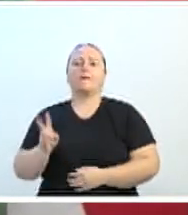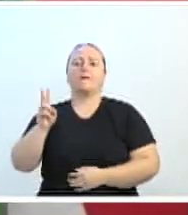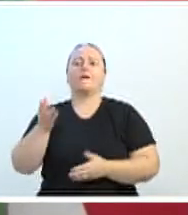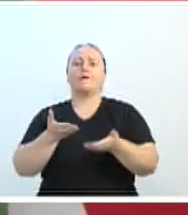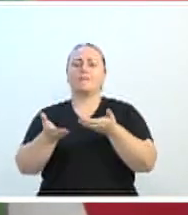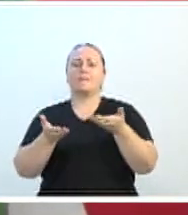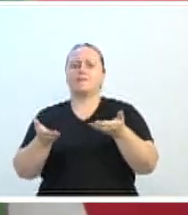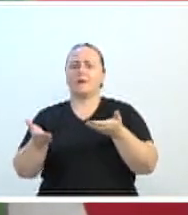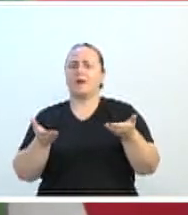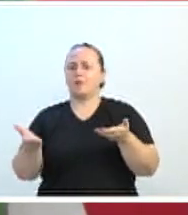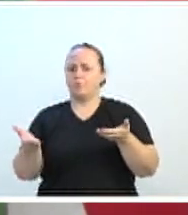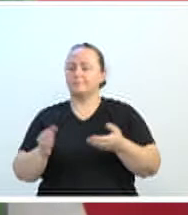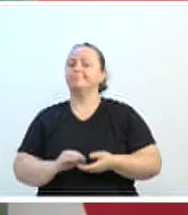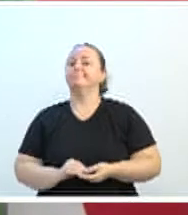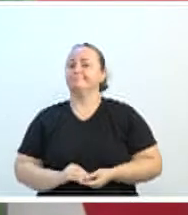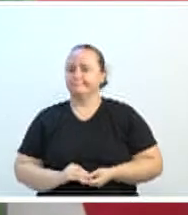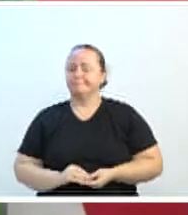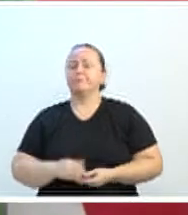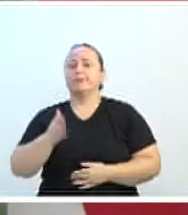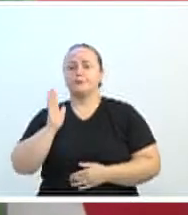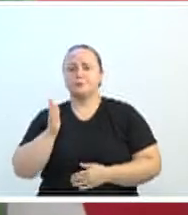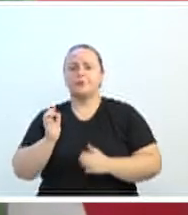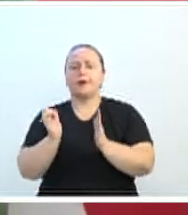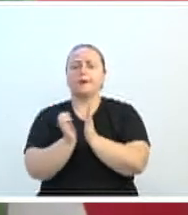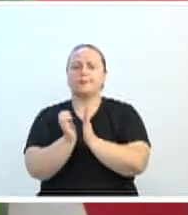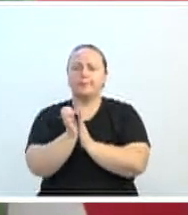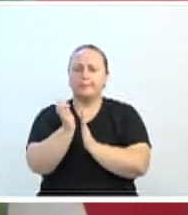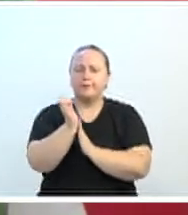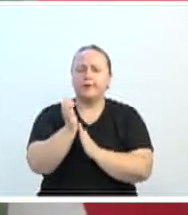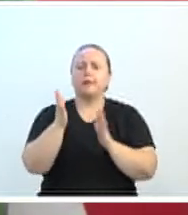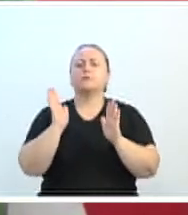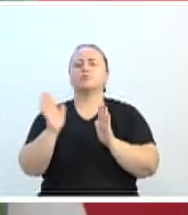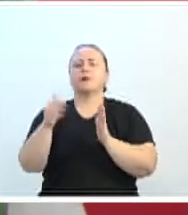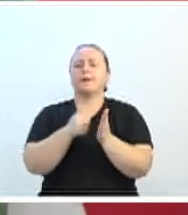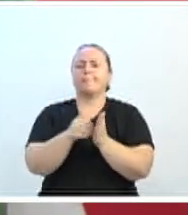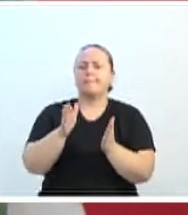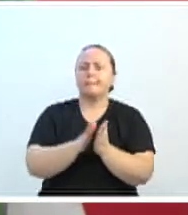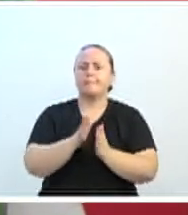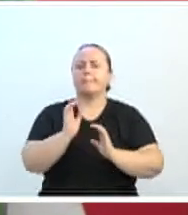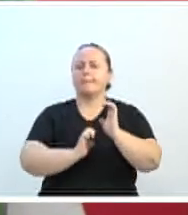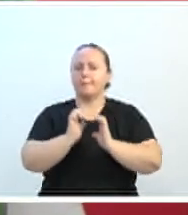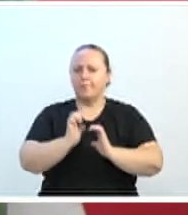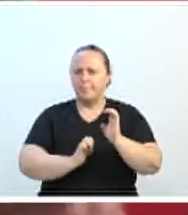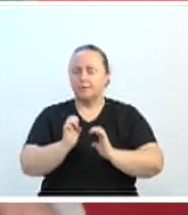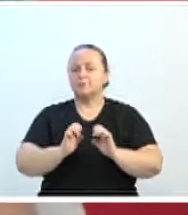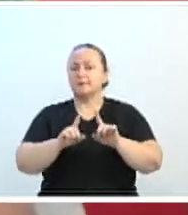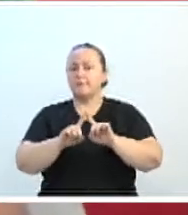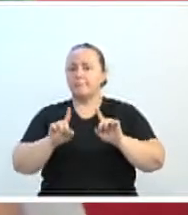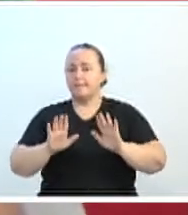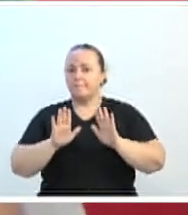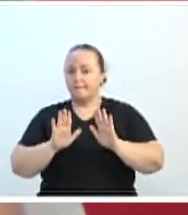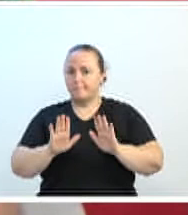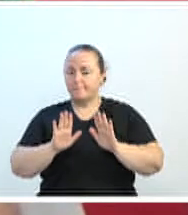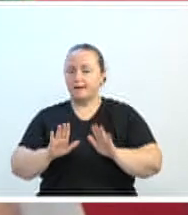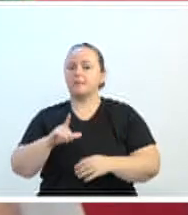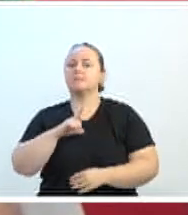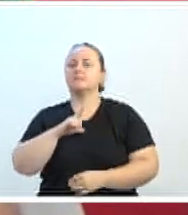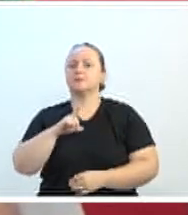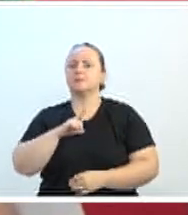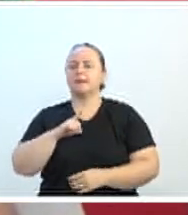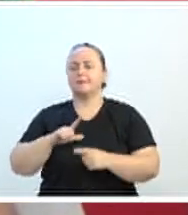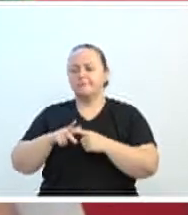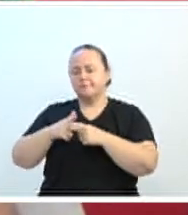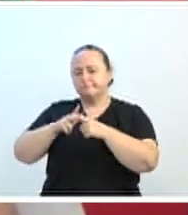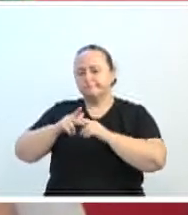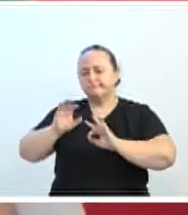realidade, houve todo um trâmite burocrático, notificação às empresas, mas, a princípio, houve um termo de ajustamento